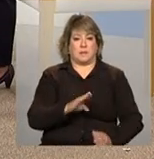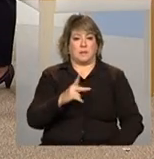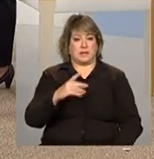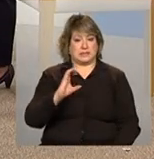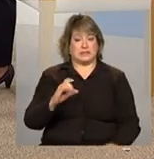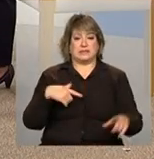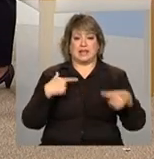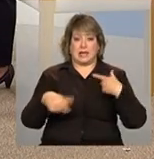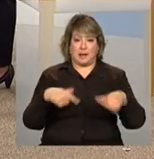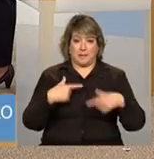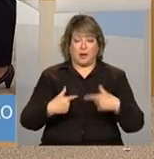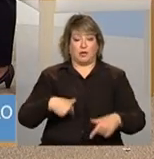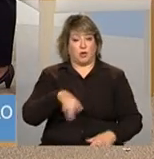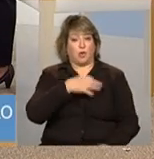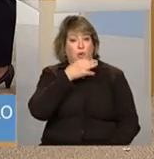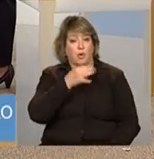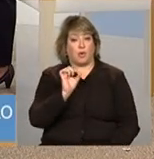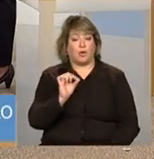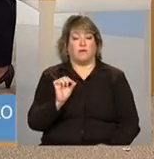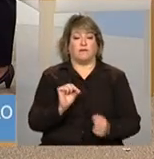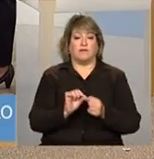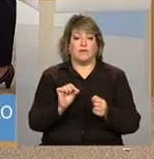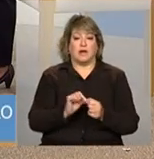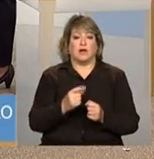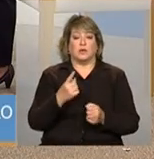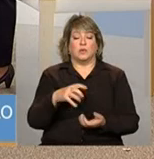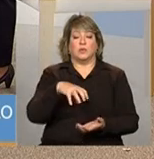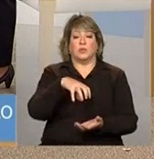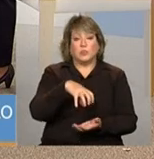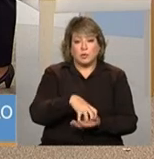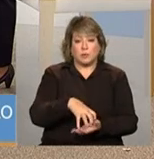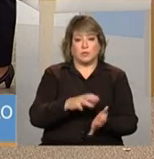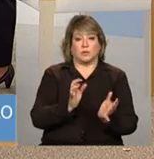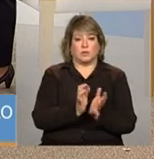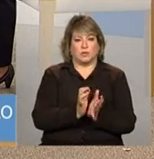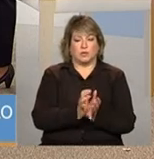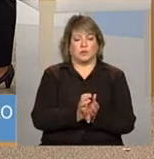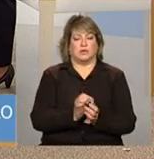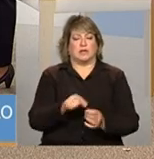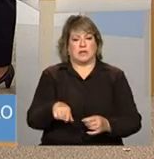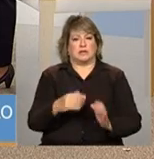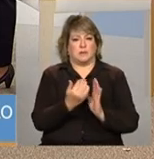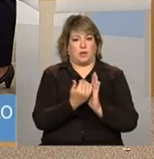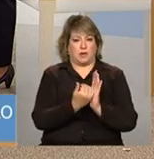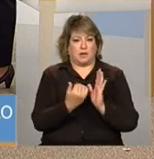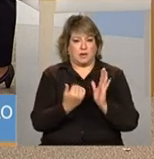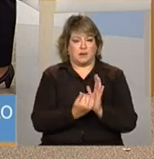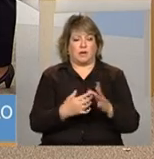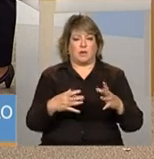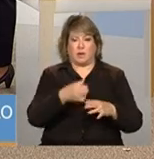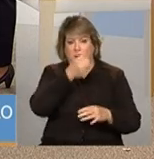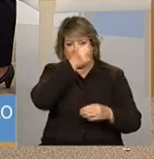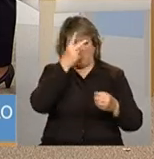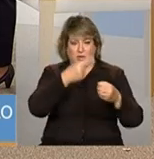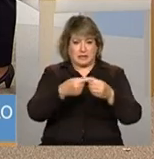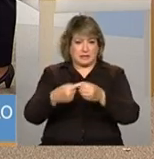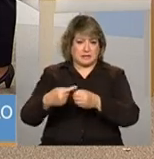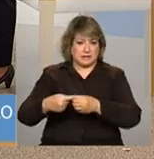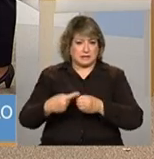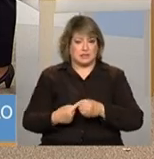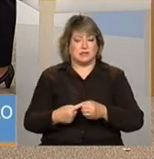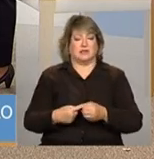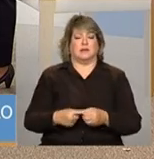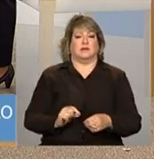que forme um grupo gestor do programa no âmbito do município, no âmbito do estado, porque o